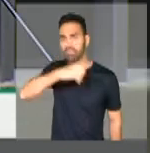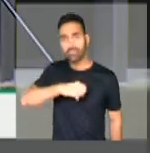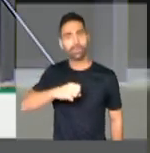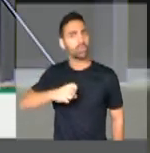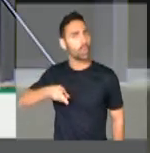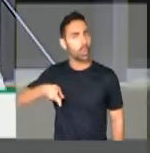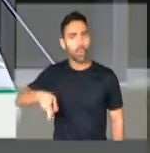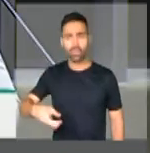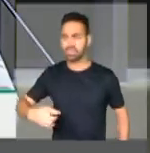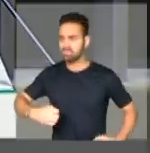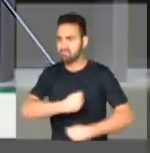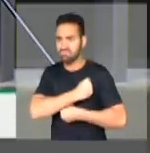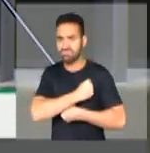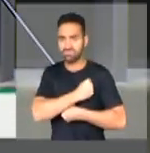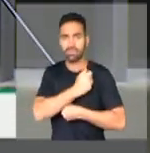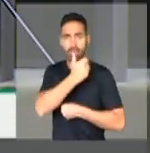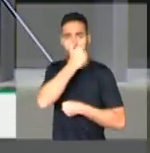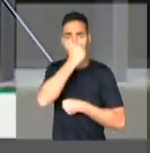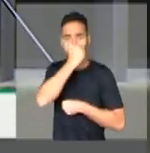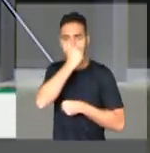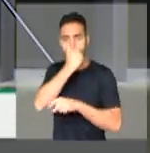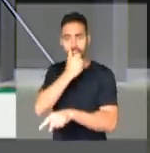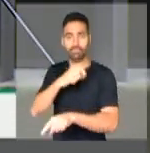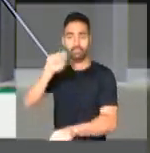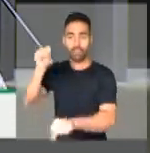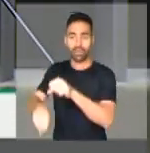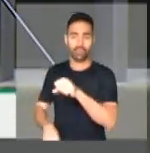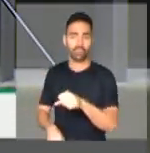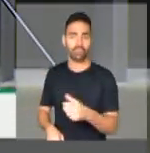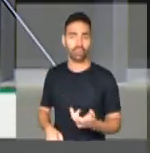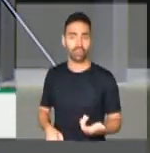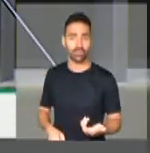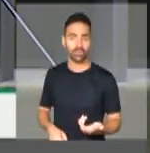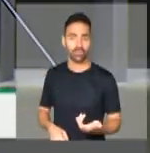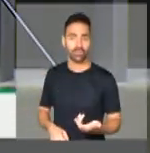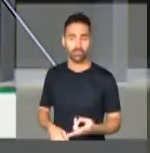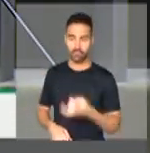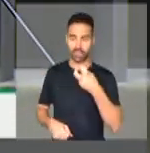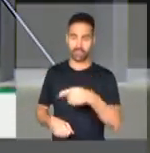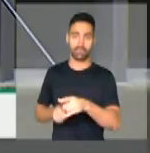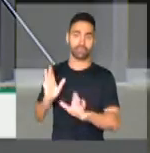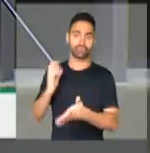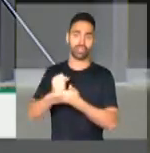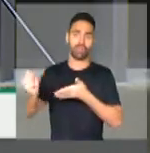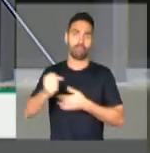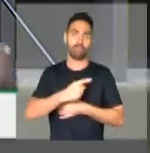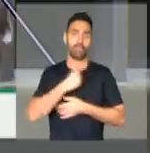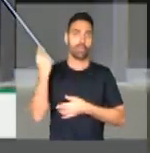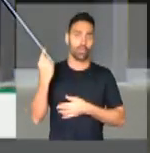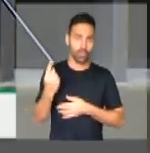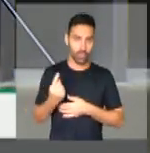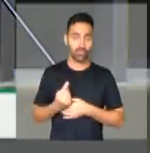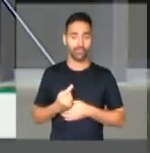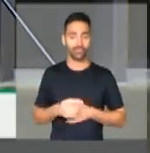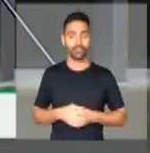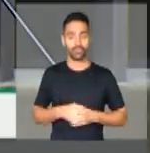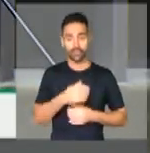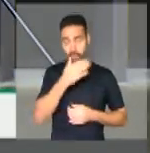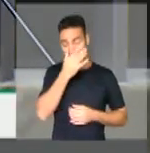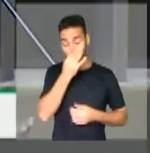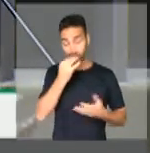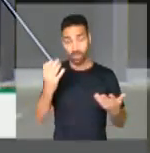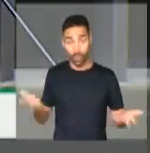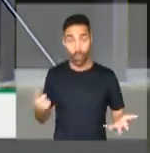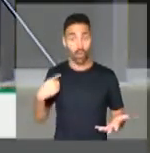estava insistiu e só soltou quando viu que ele já estava morto. Com isso,